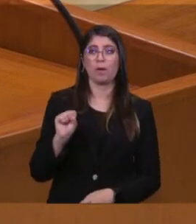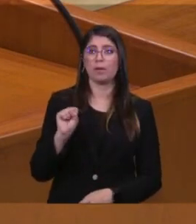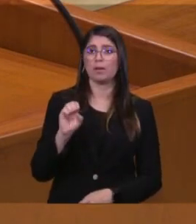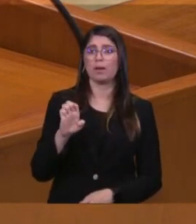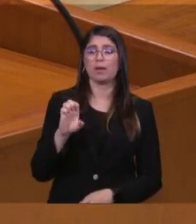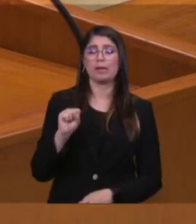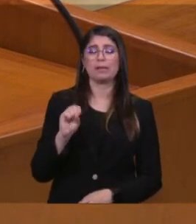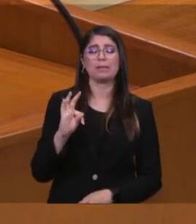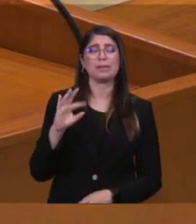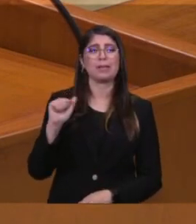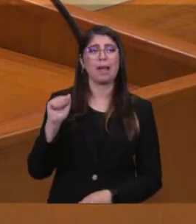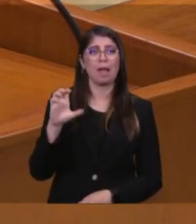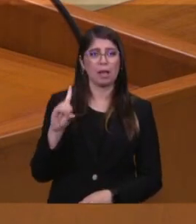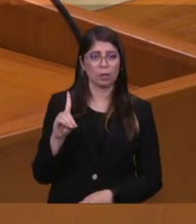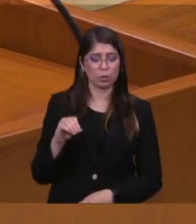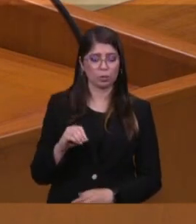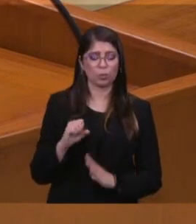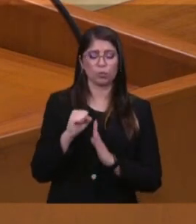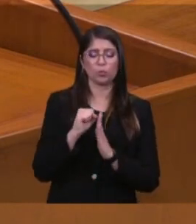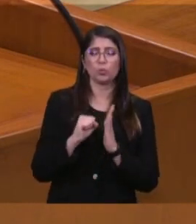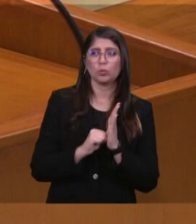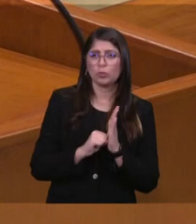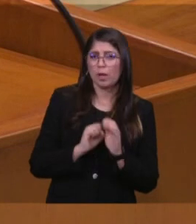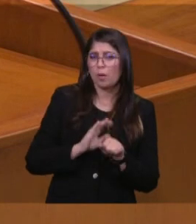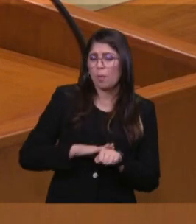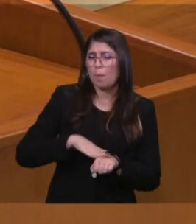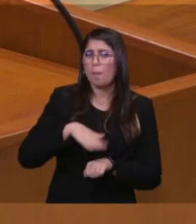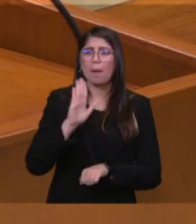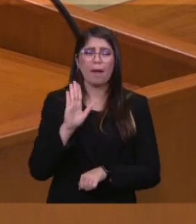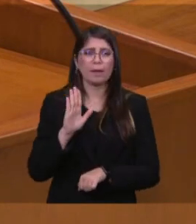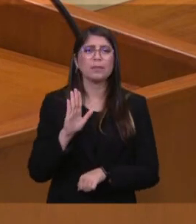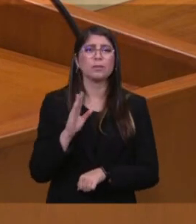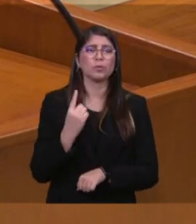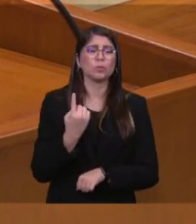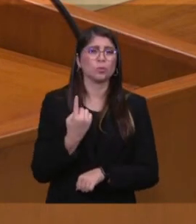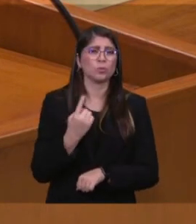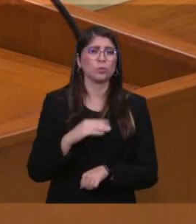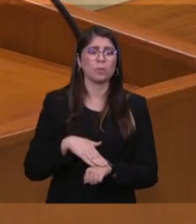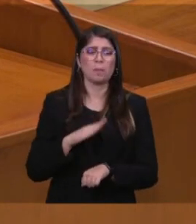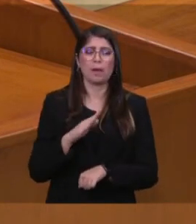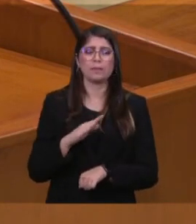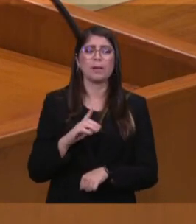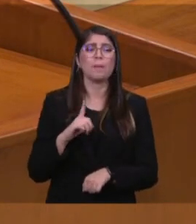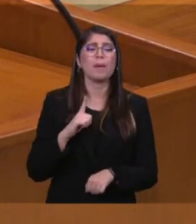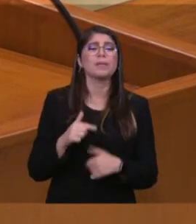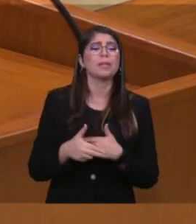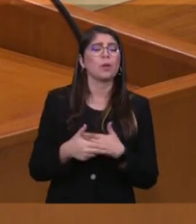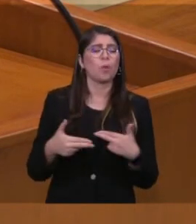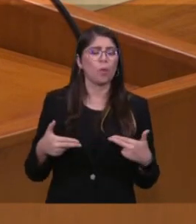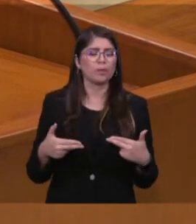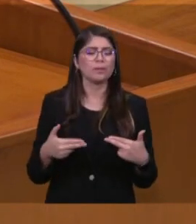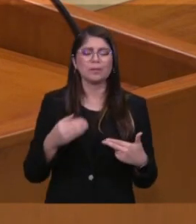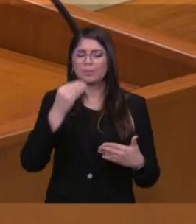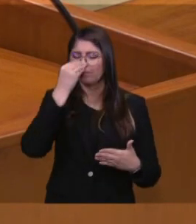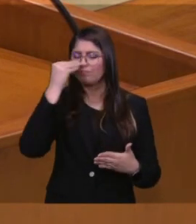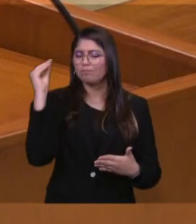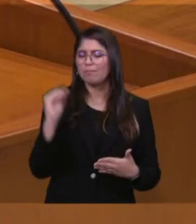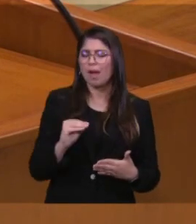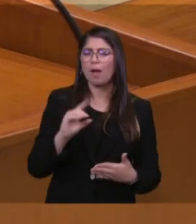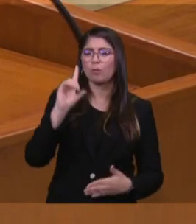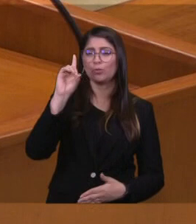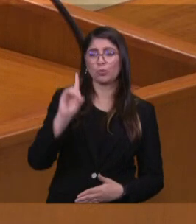há mais de um século, produz normativas que, por ação ou omissão, negligenciam os direitos